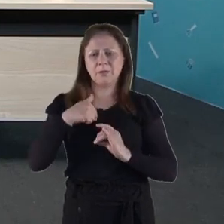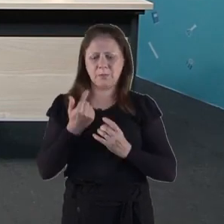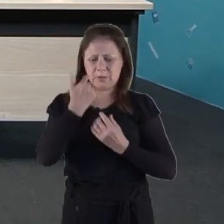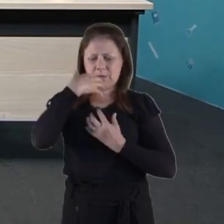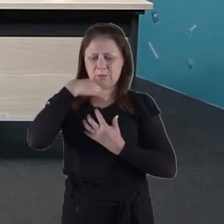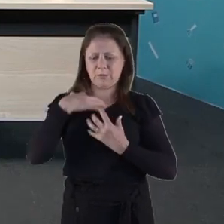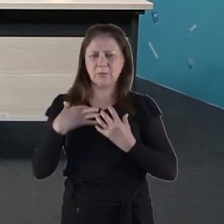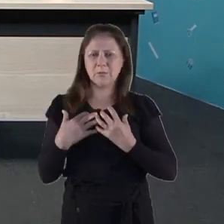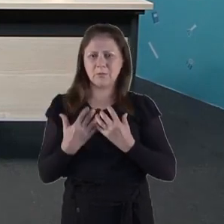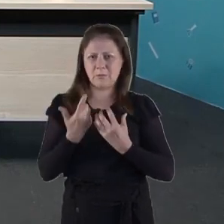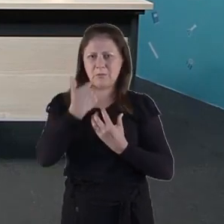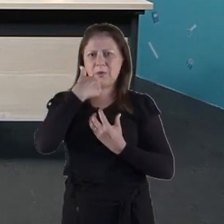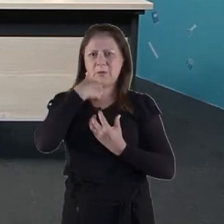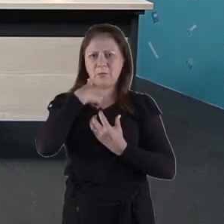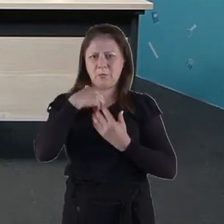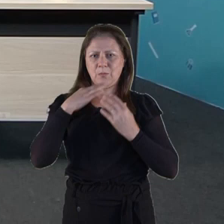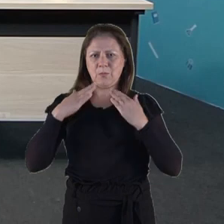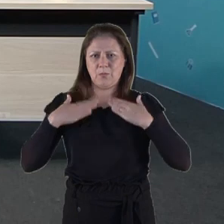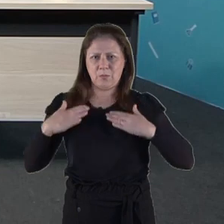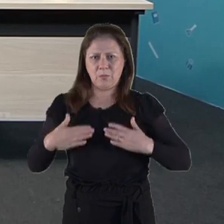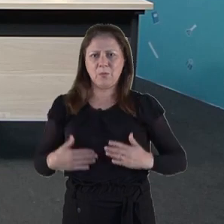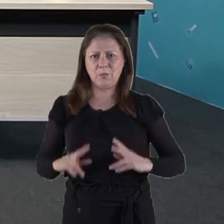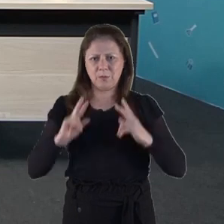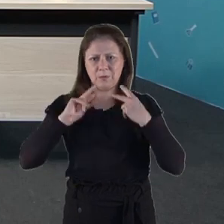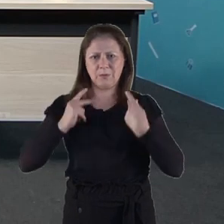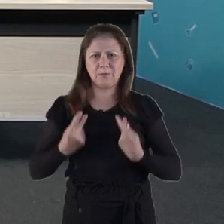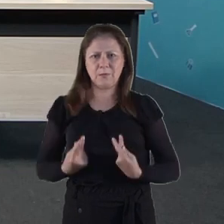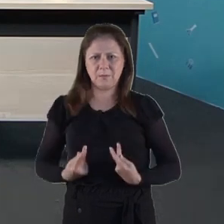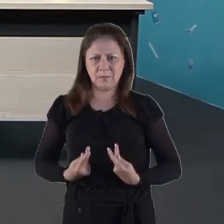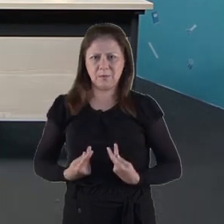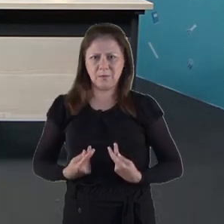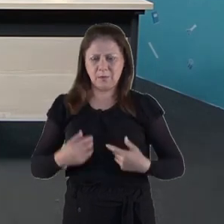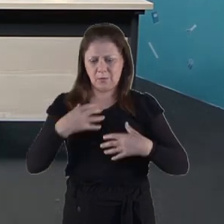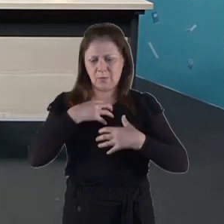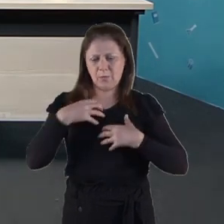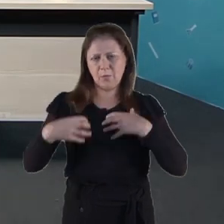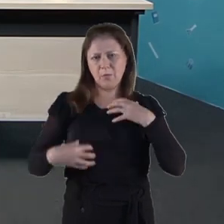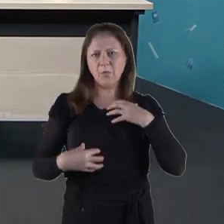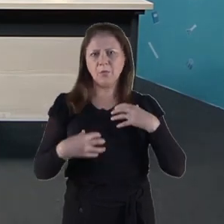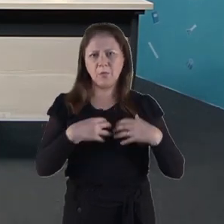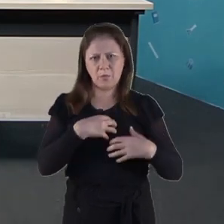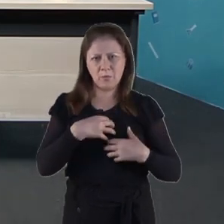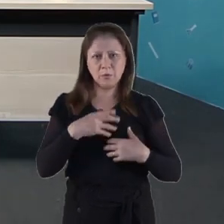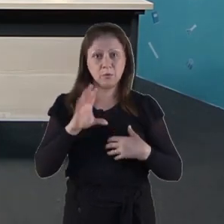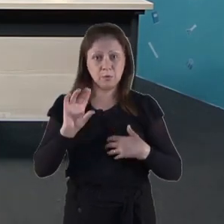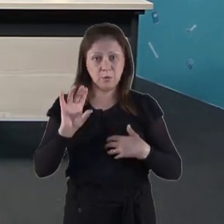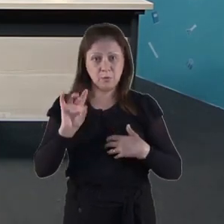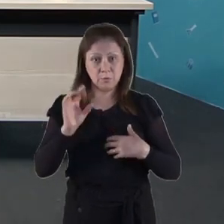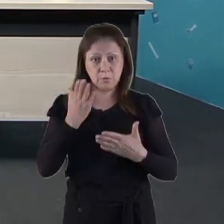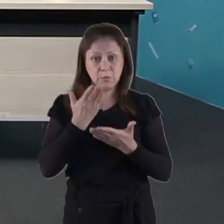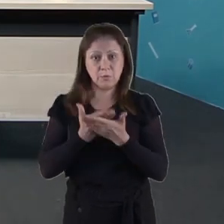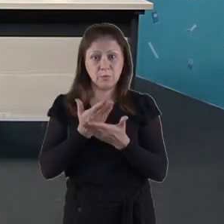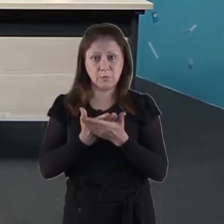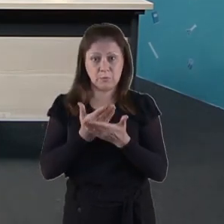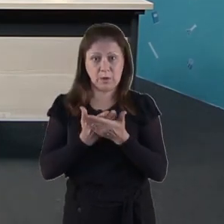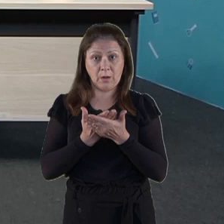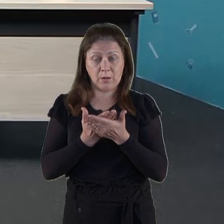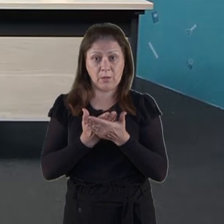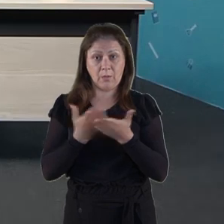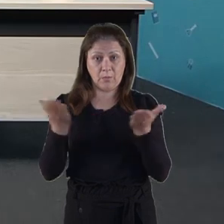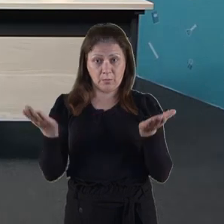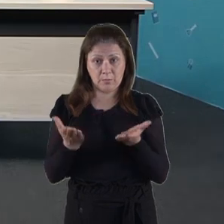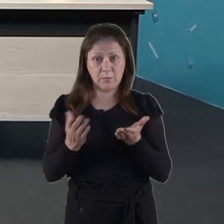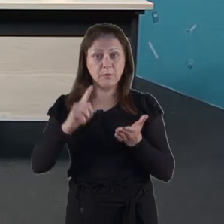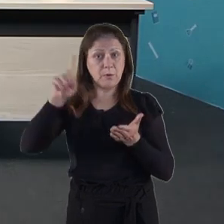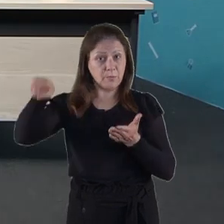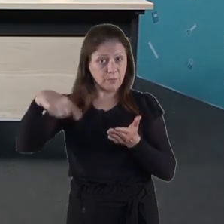né? Por dentro, obviamente. E aqui a gente tem alguns órgãos do corpo, mas a gente vai focar nos que a gente vai estudar hoje. Nas próximas aulas a